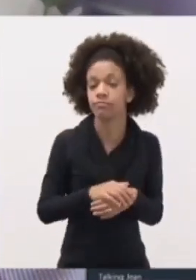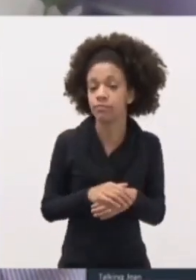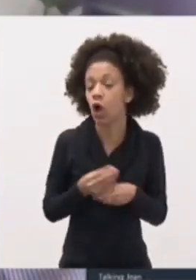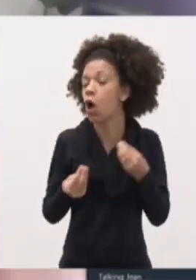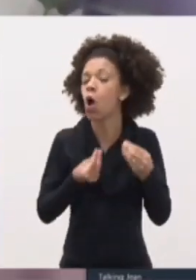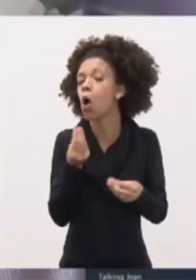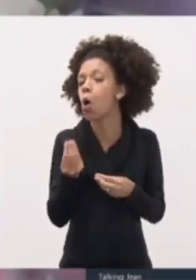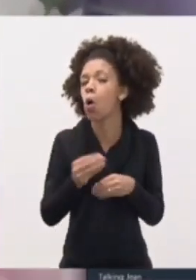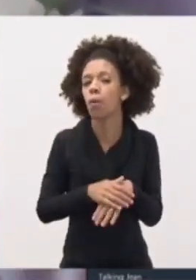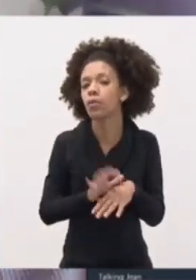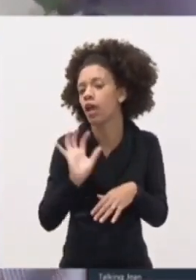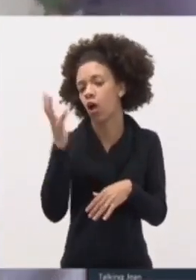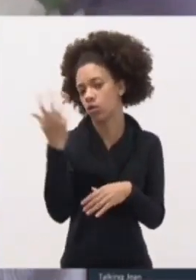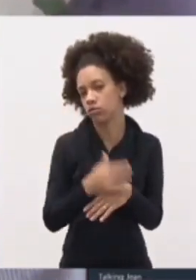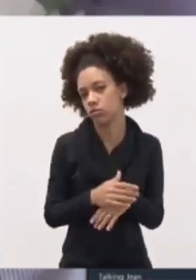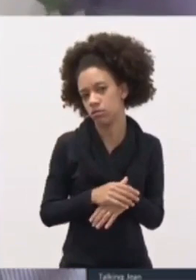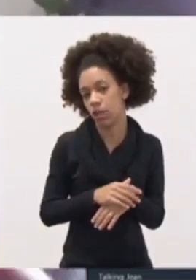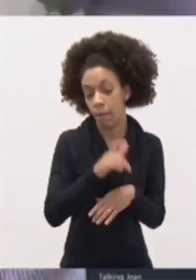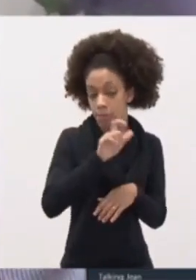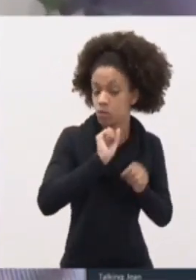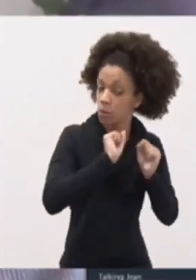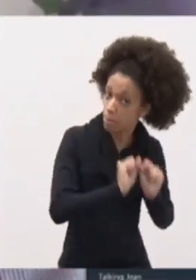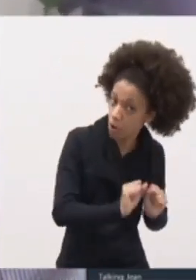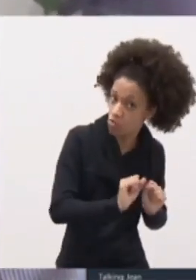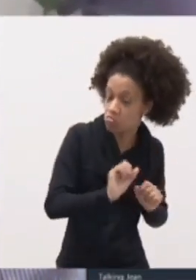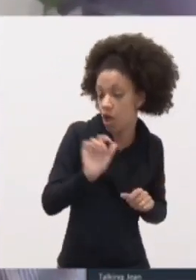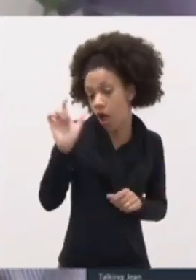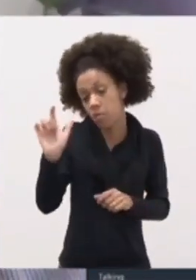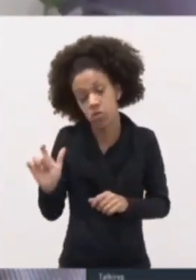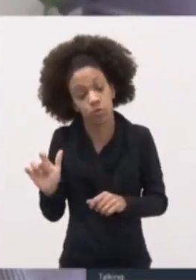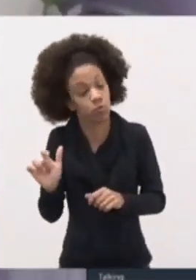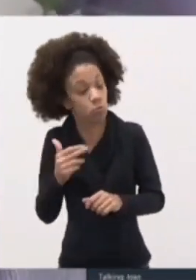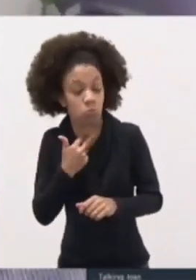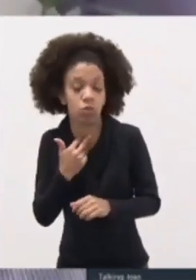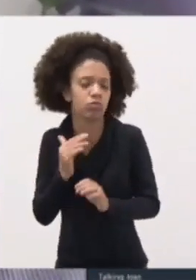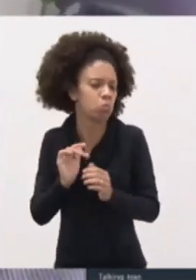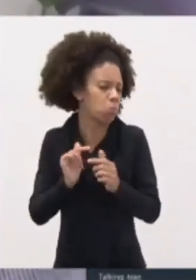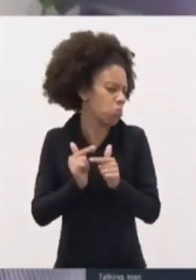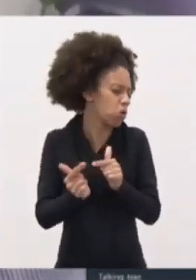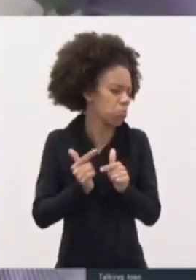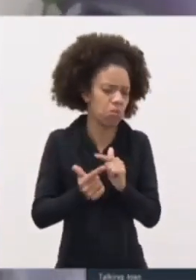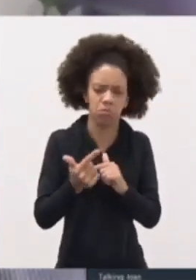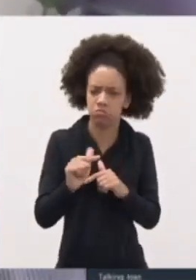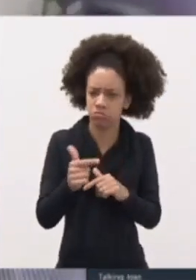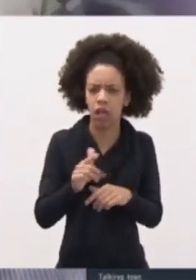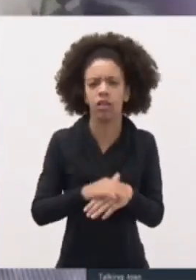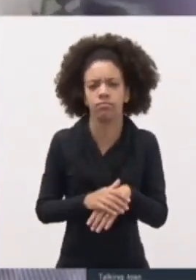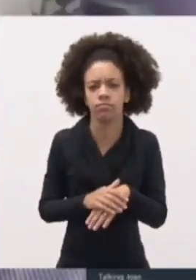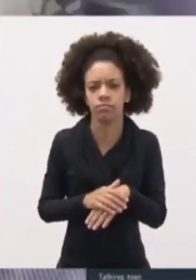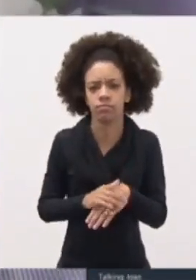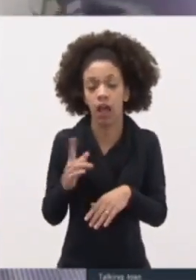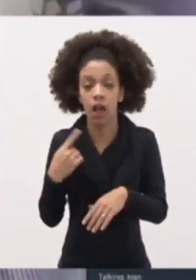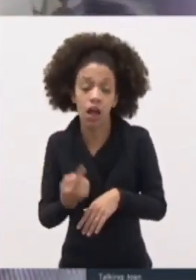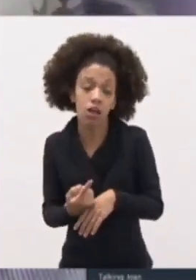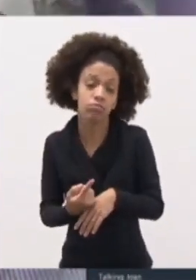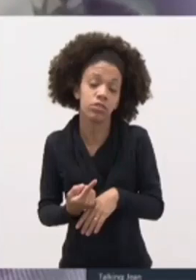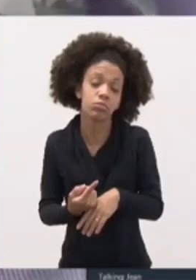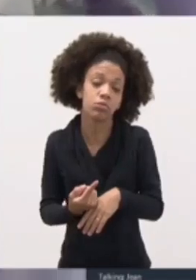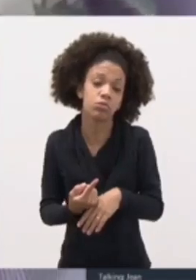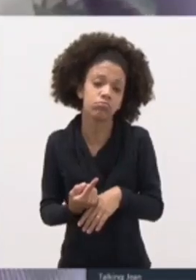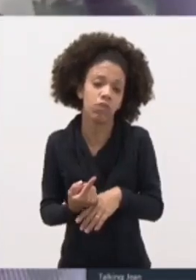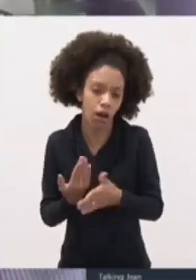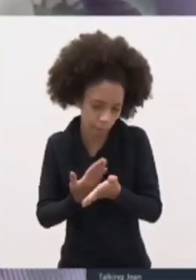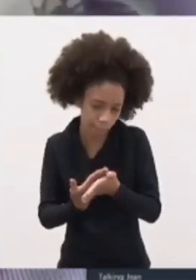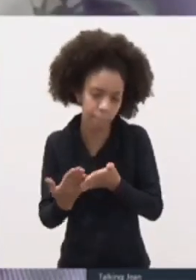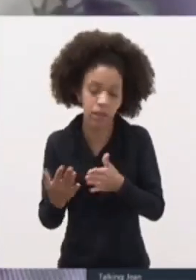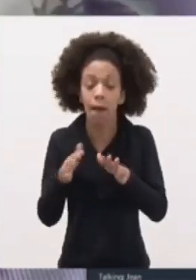foi, quem pôde fazer, né? Quem não pôde fazer não tem problema. A gente tem outros momentos para fazer